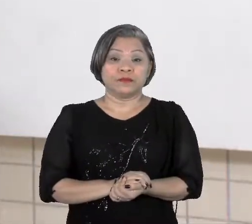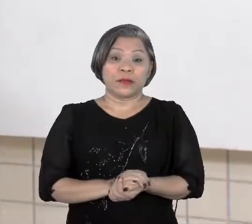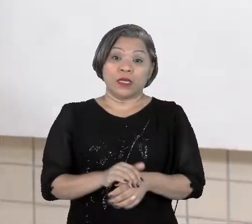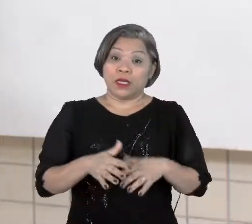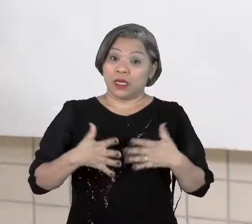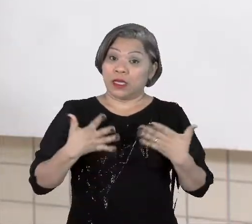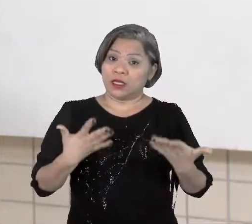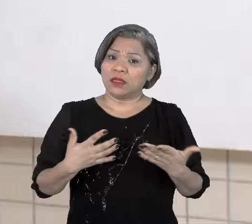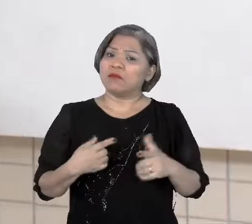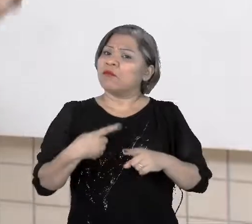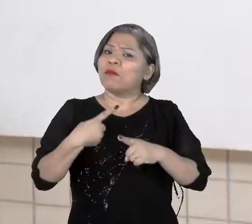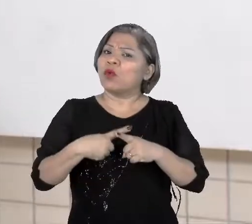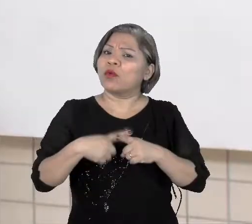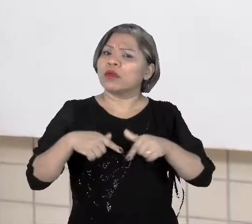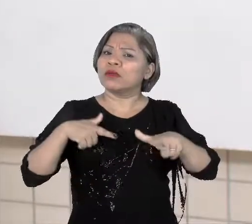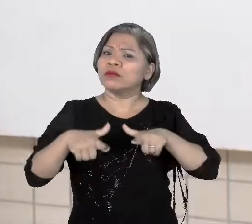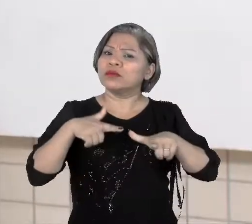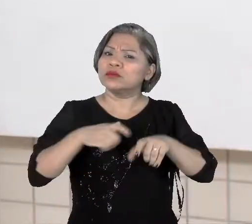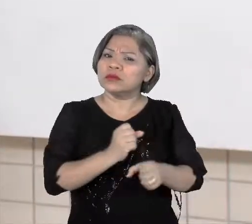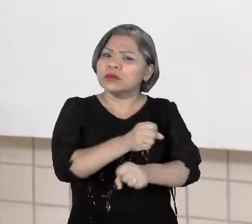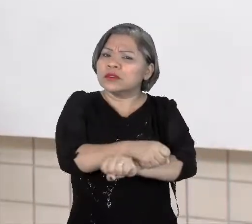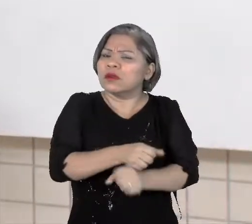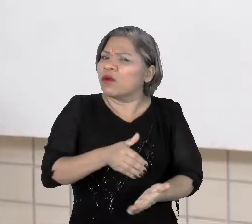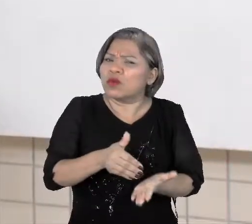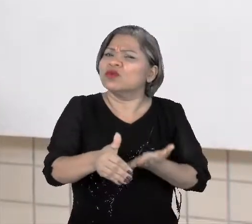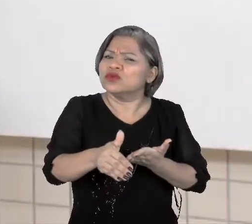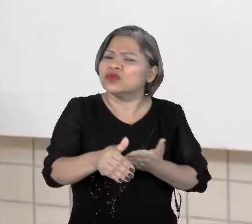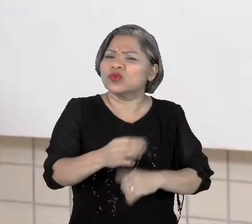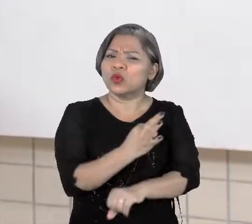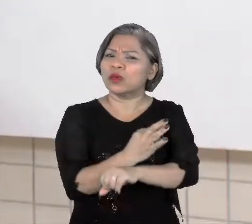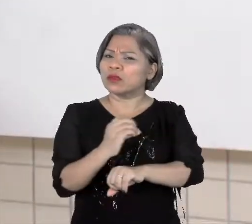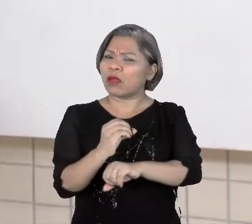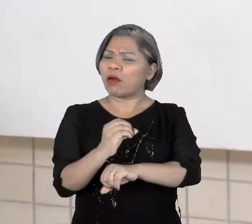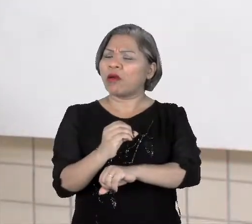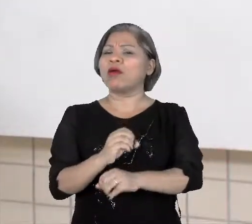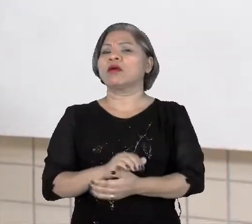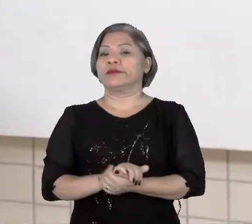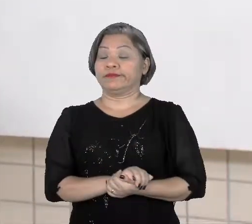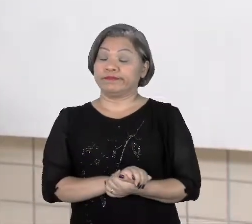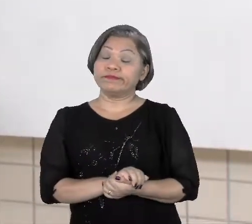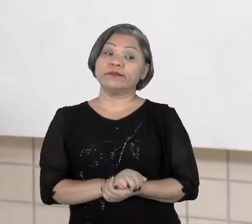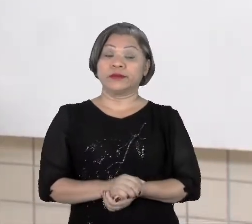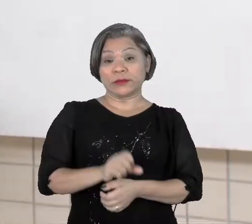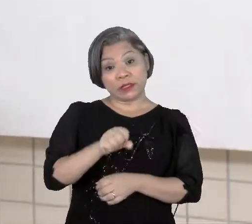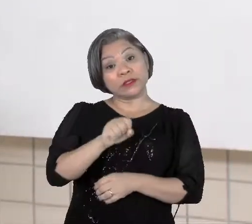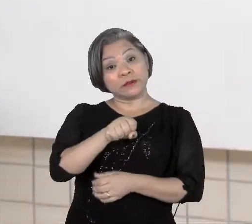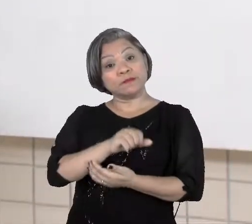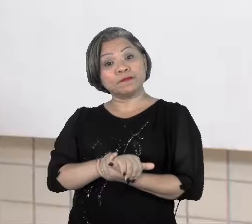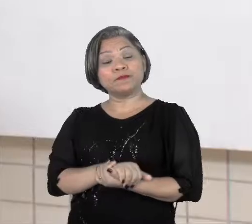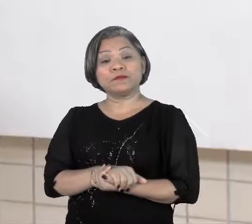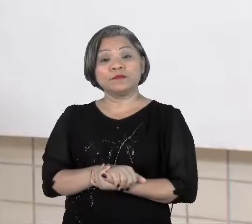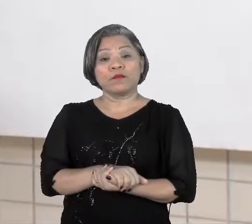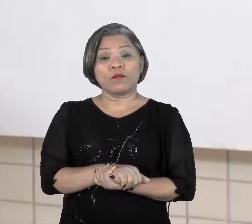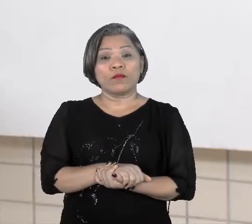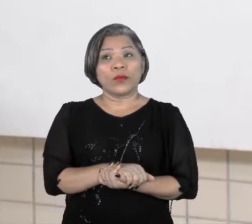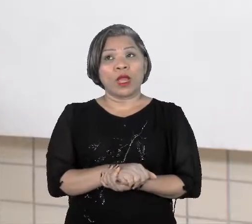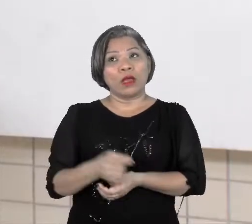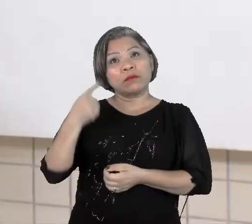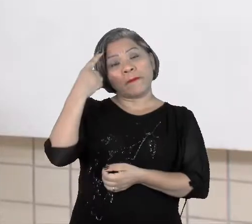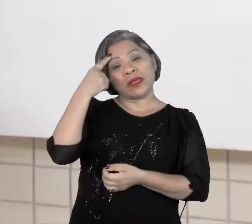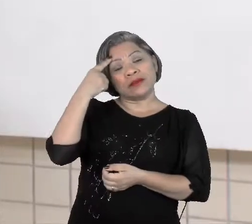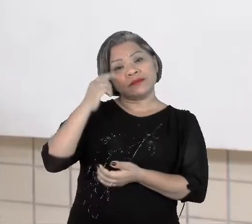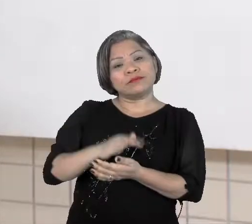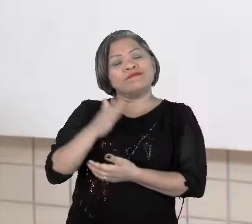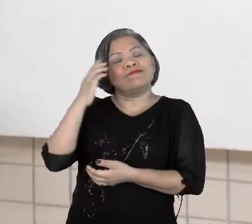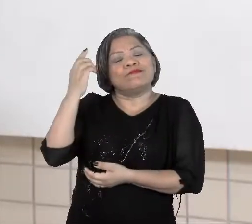que o trabalho escravo ainda continua no estado do Tocantins? Bom, nós devemos dar um destaque para a questão da mentalidade